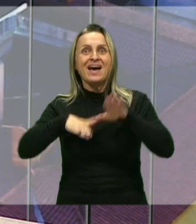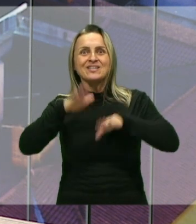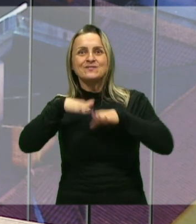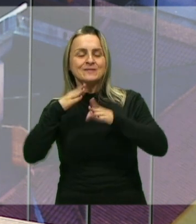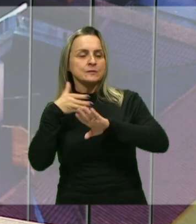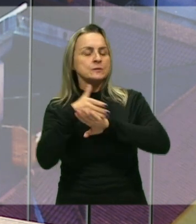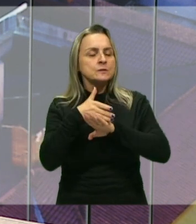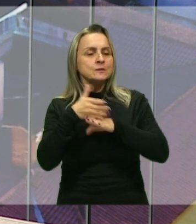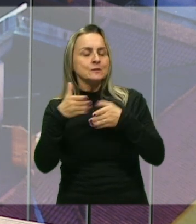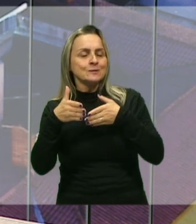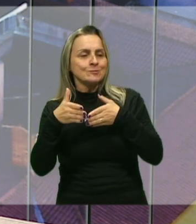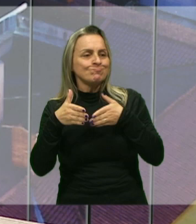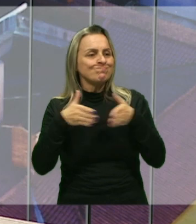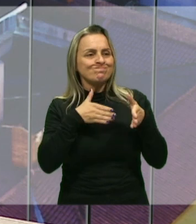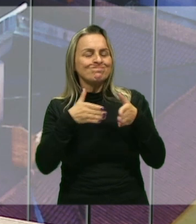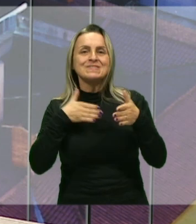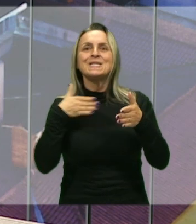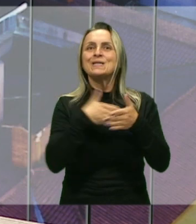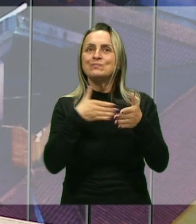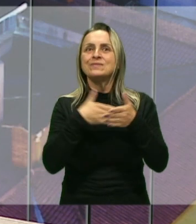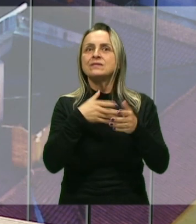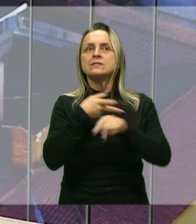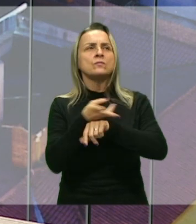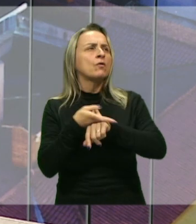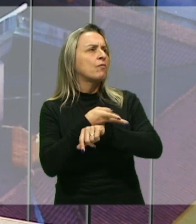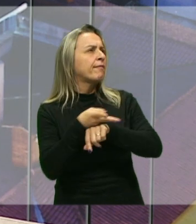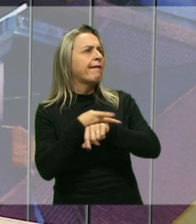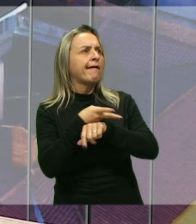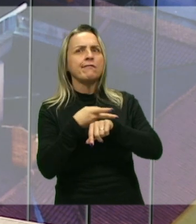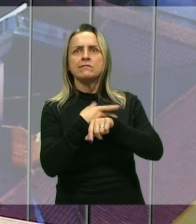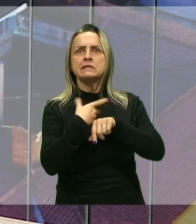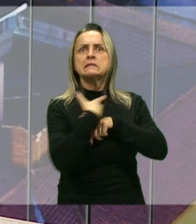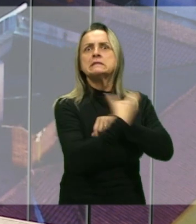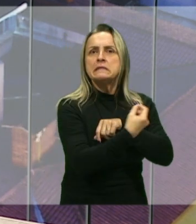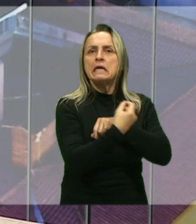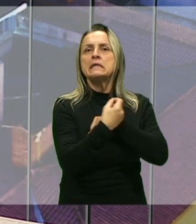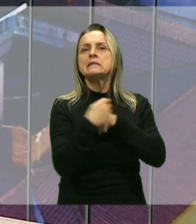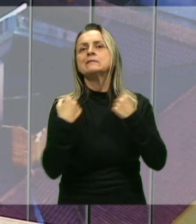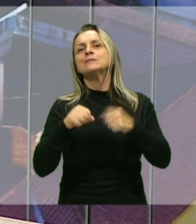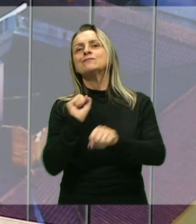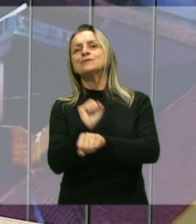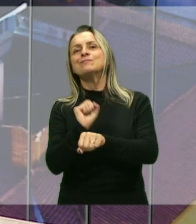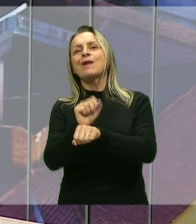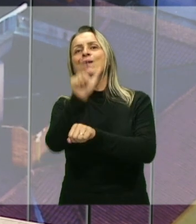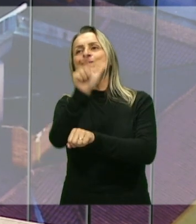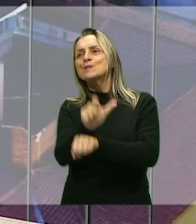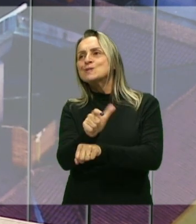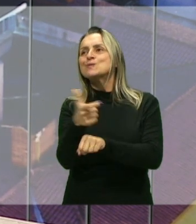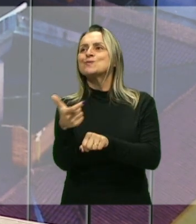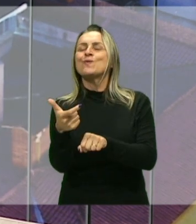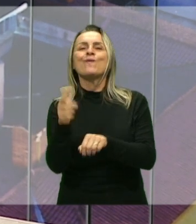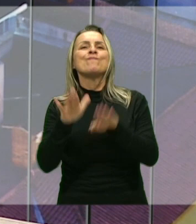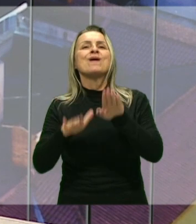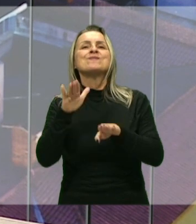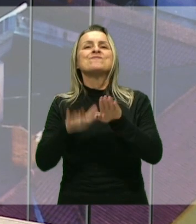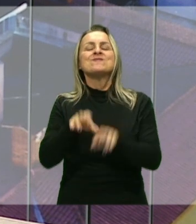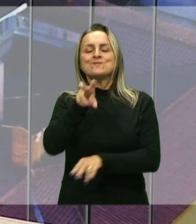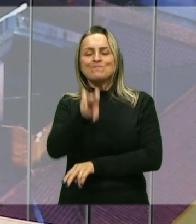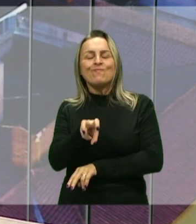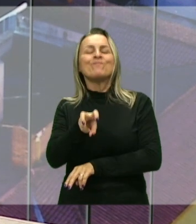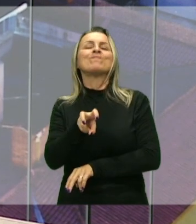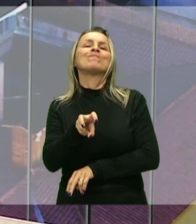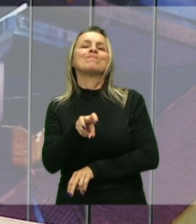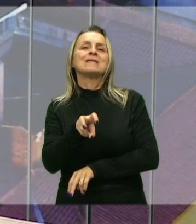dizer, de procurar uma saída e ter que esperar a ajuda de uma pessoa, um assento, tu